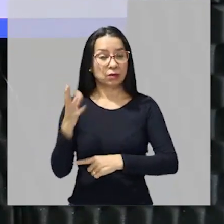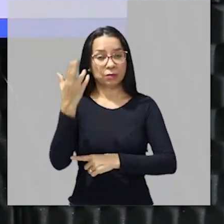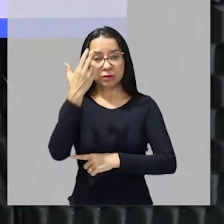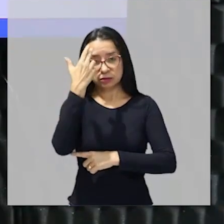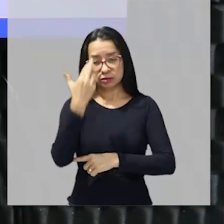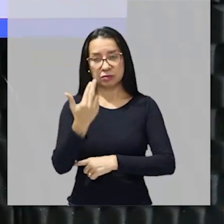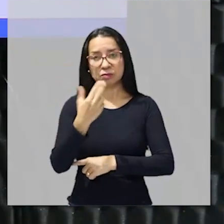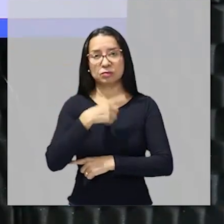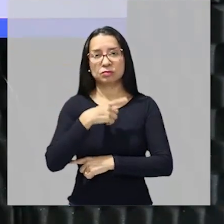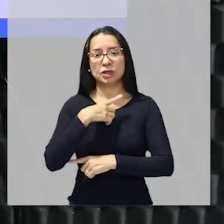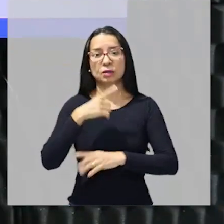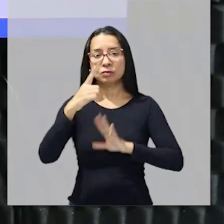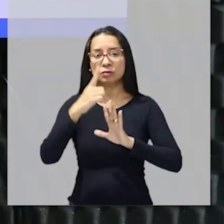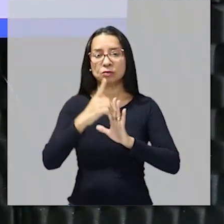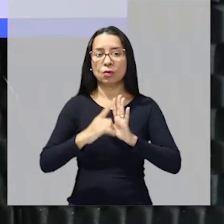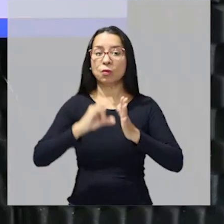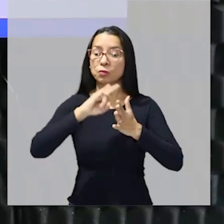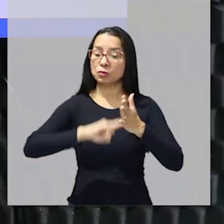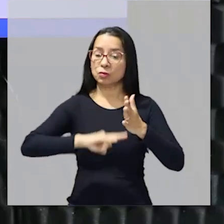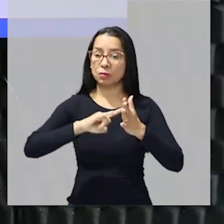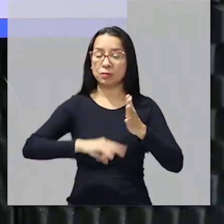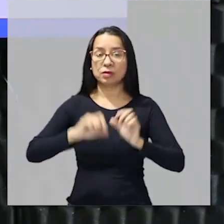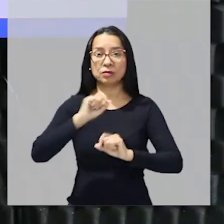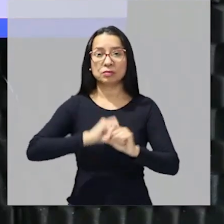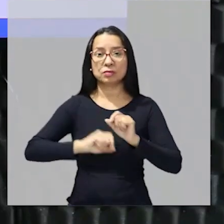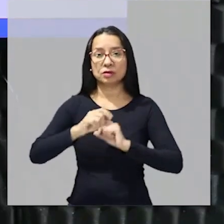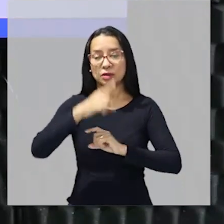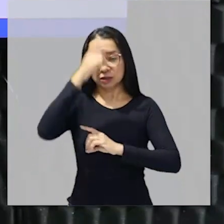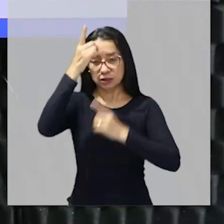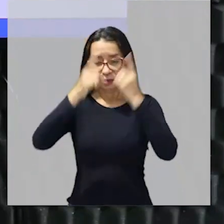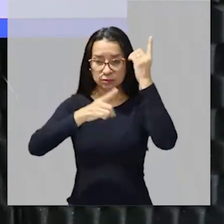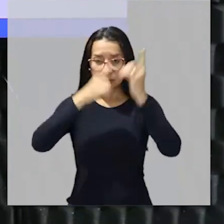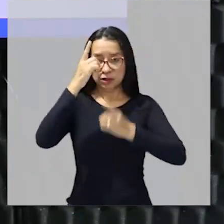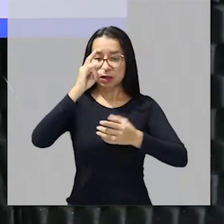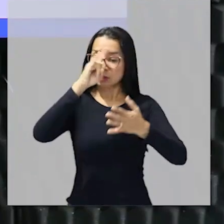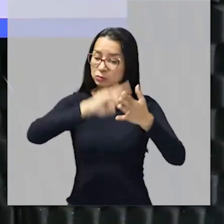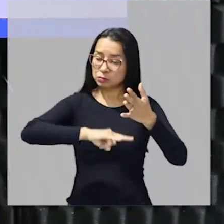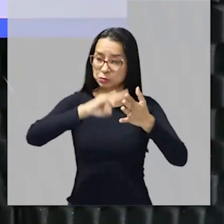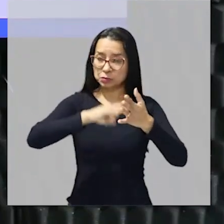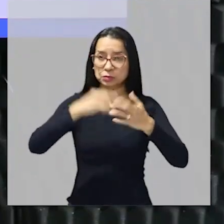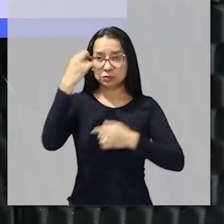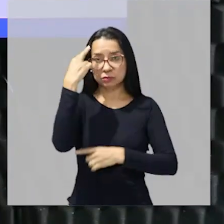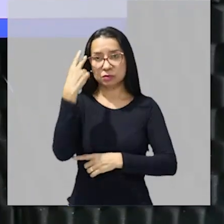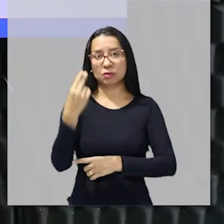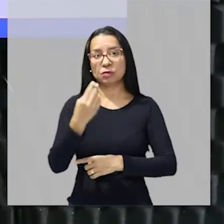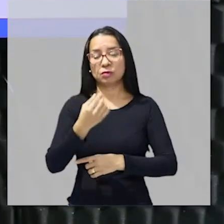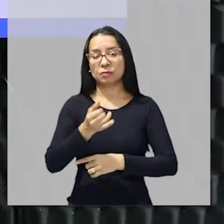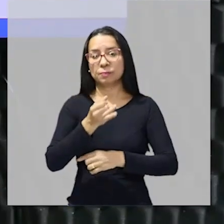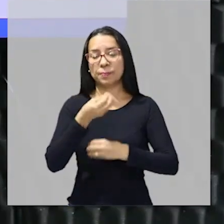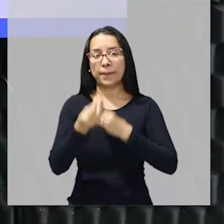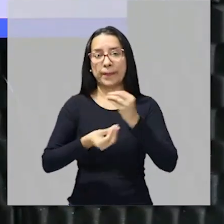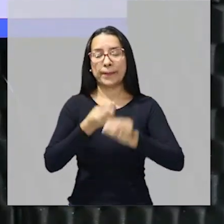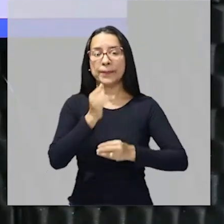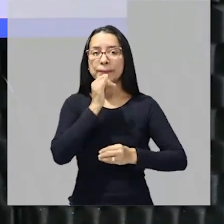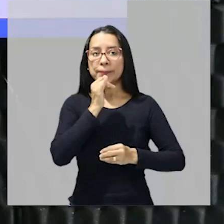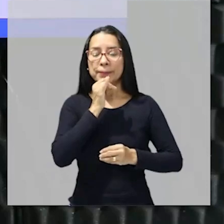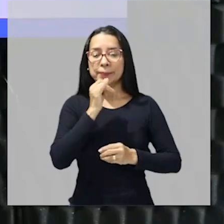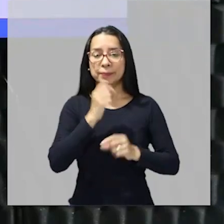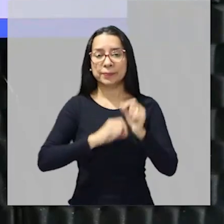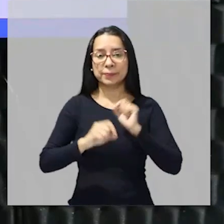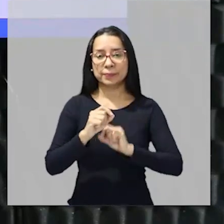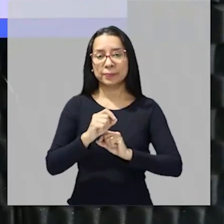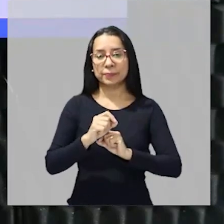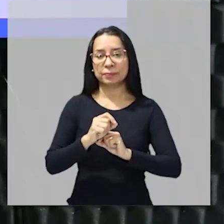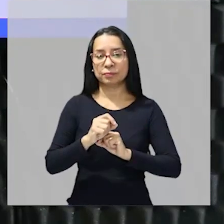tendo um documento que, por sinal, é inspirado em documentos históricos, como, por exemplo, na Declaração